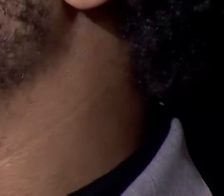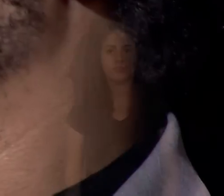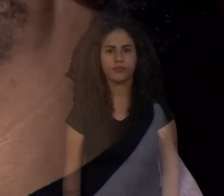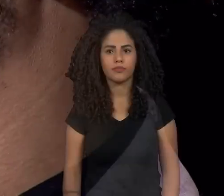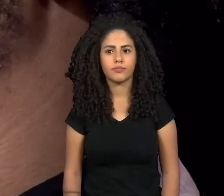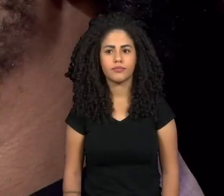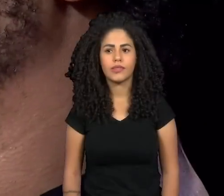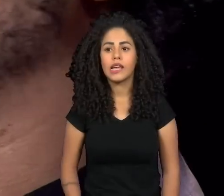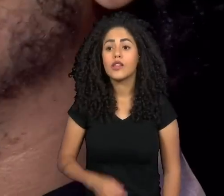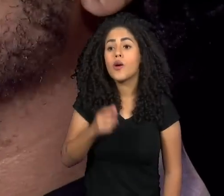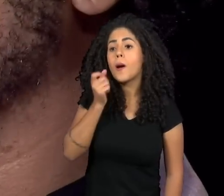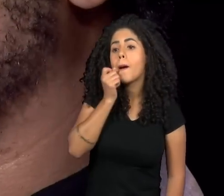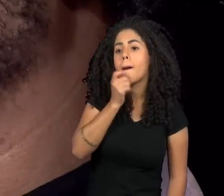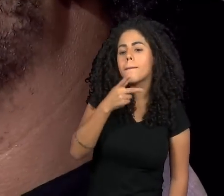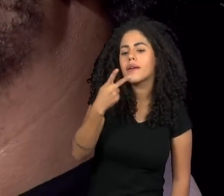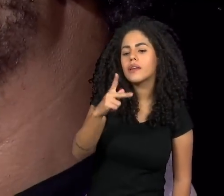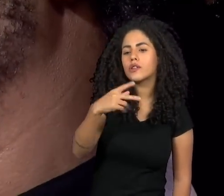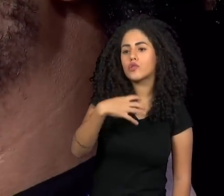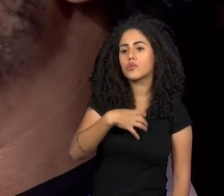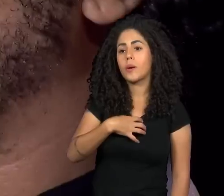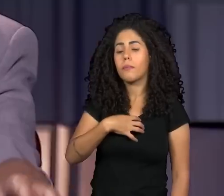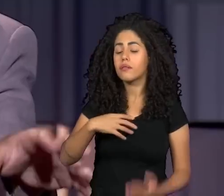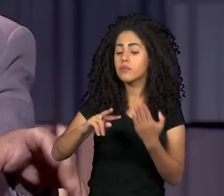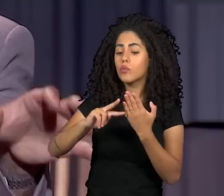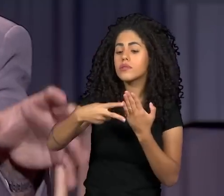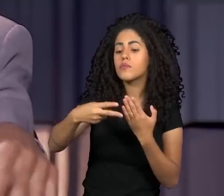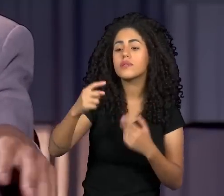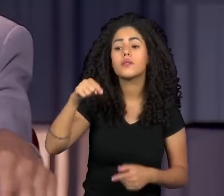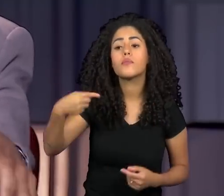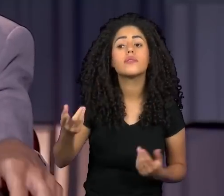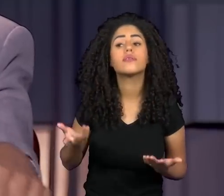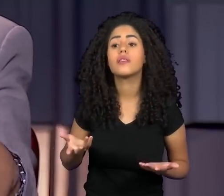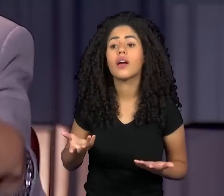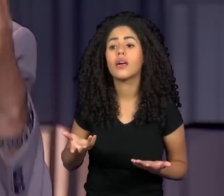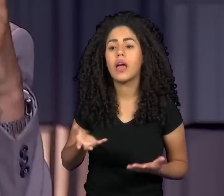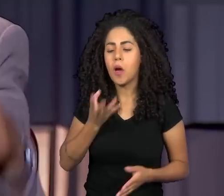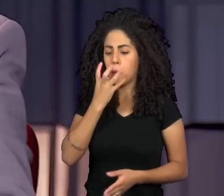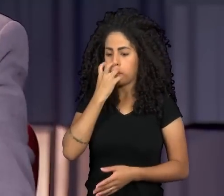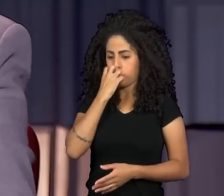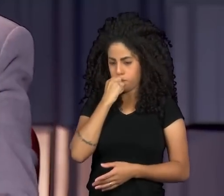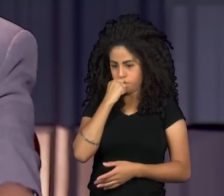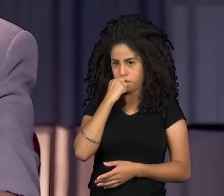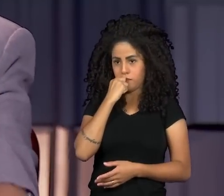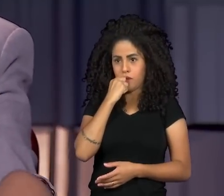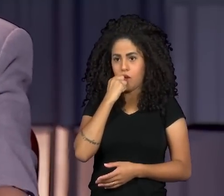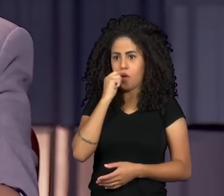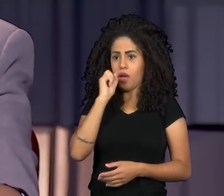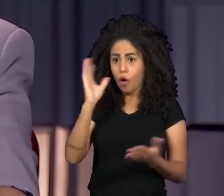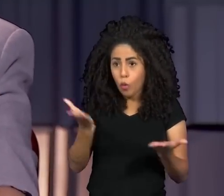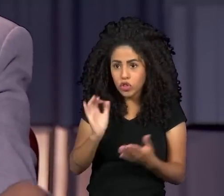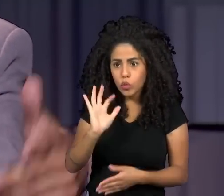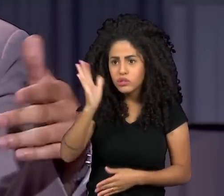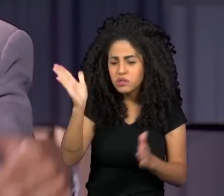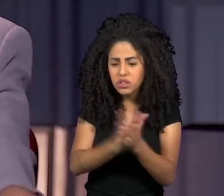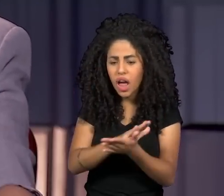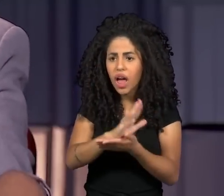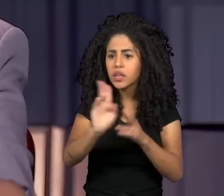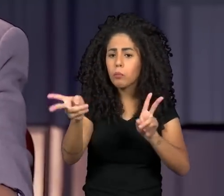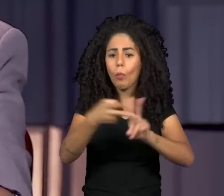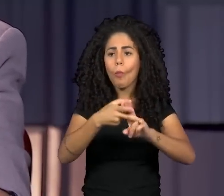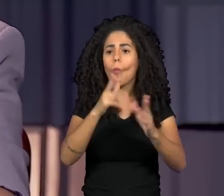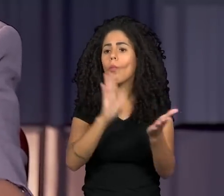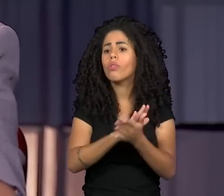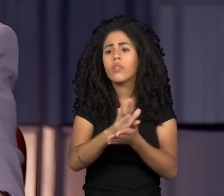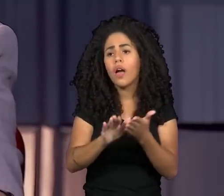Faça a sua piada, lide com a consequência. Ah, vai ser censura, vai ser preso. Não aconteceu nada até hoje com esses caras. Então não vai acontecer